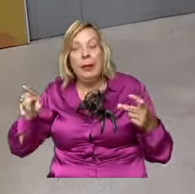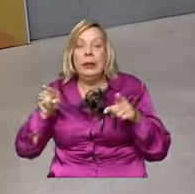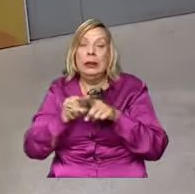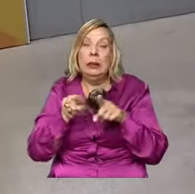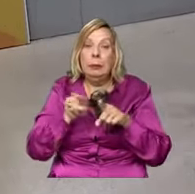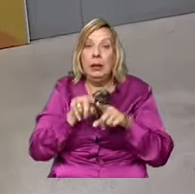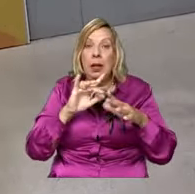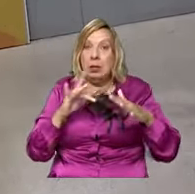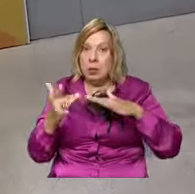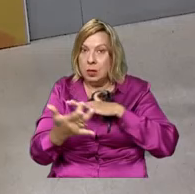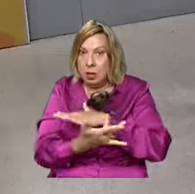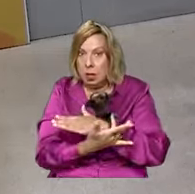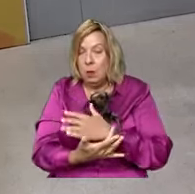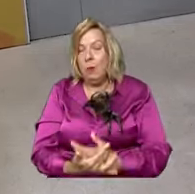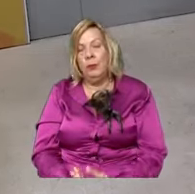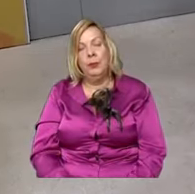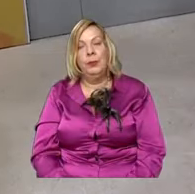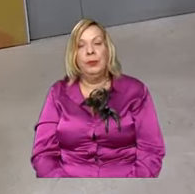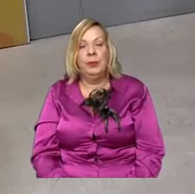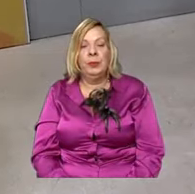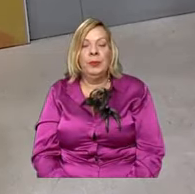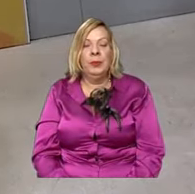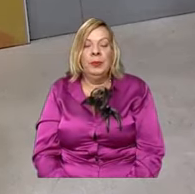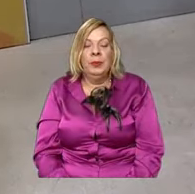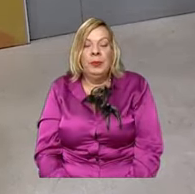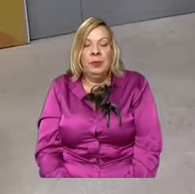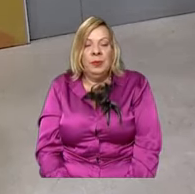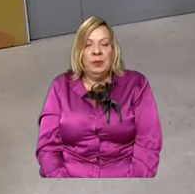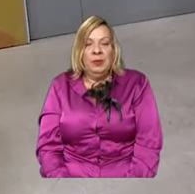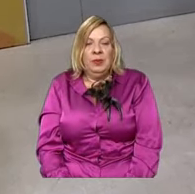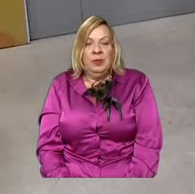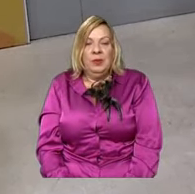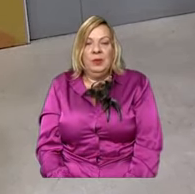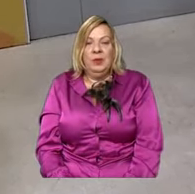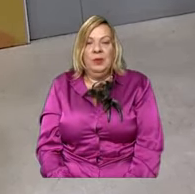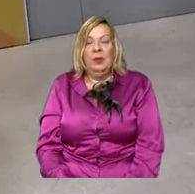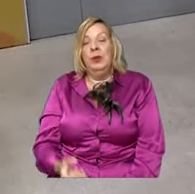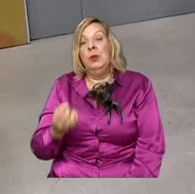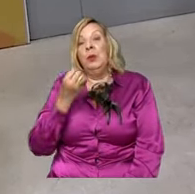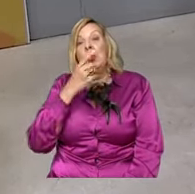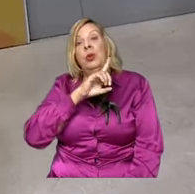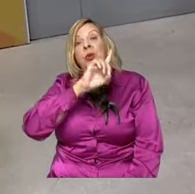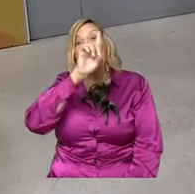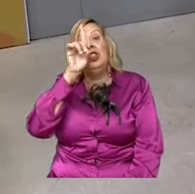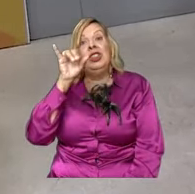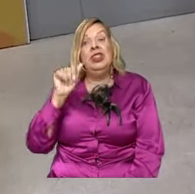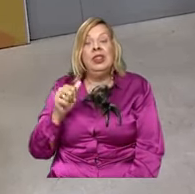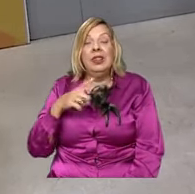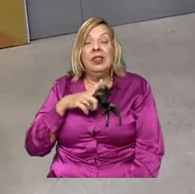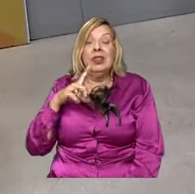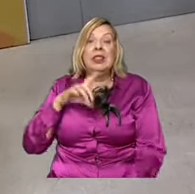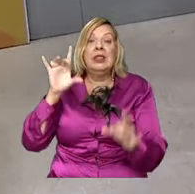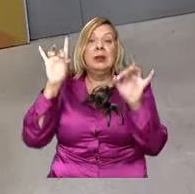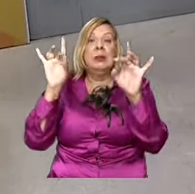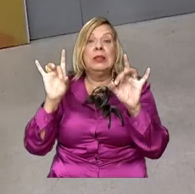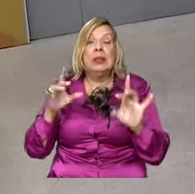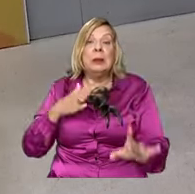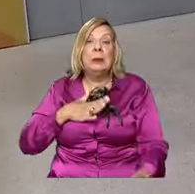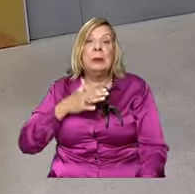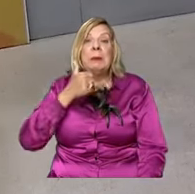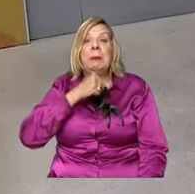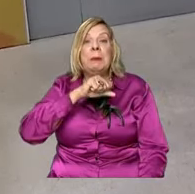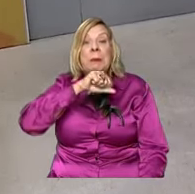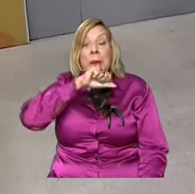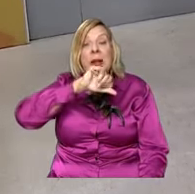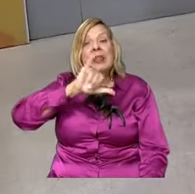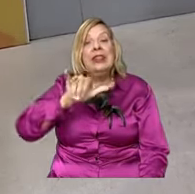do Cajucap. É isso mesmo, viu? Aproveitar e pedir licença para mandar um bom dia muito especial para minha mãe, Jane Maria,